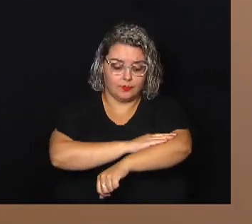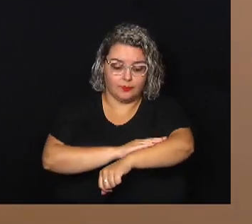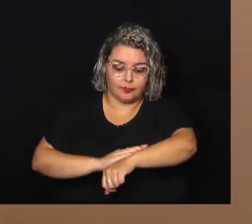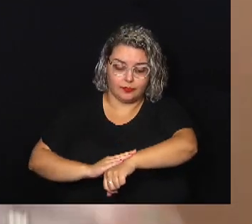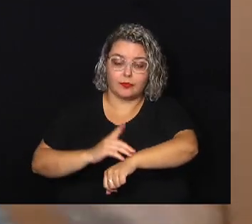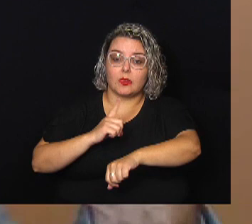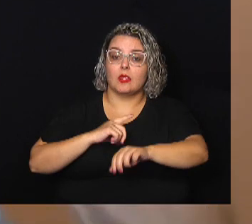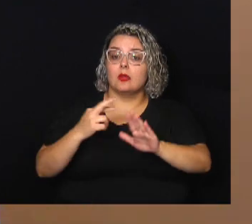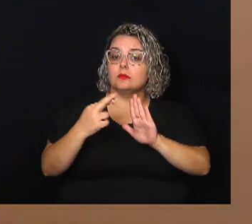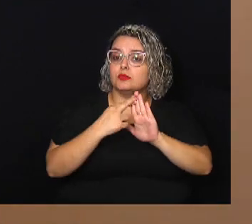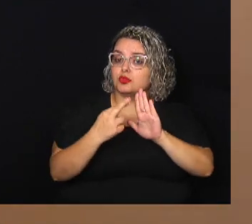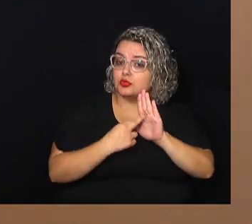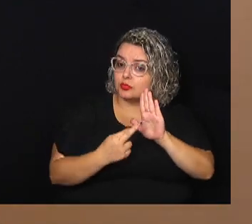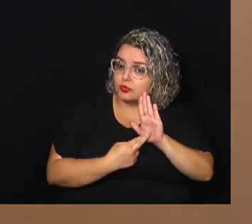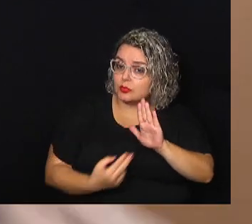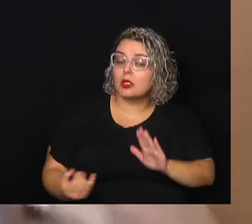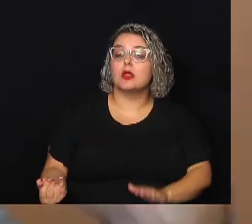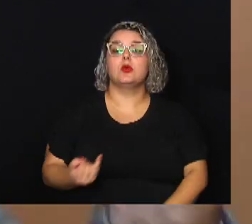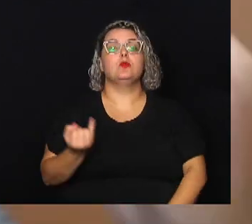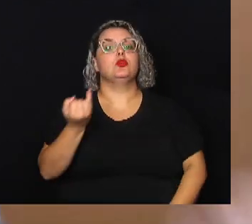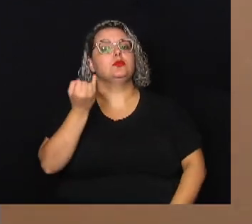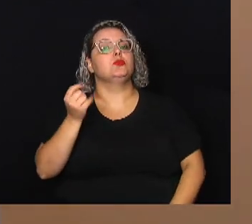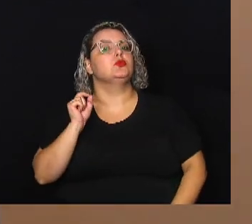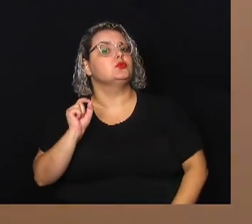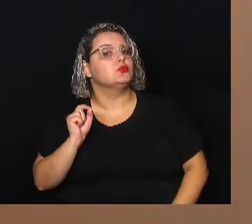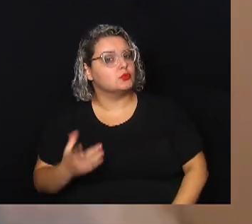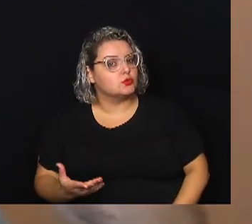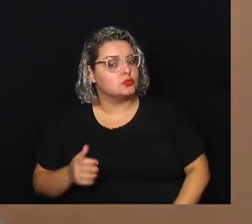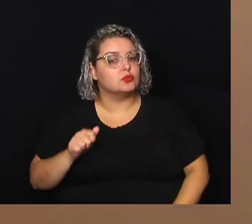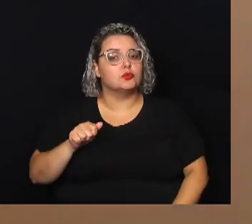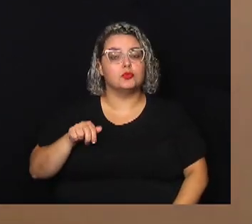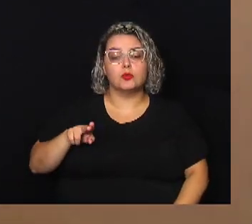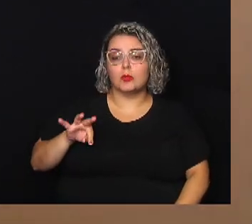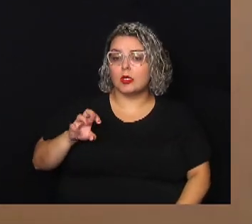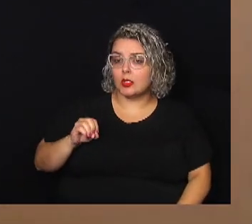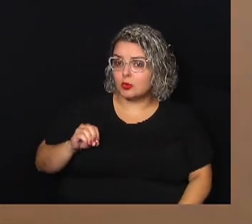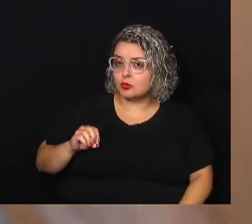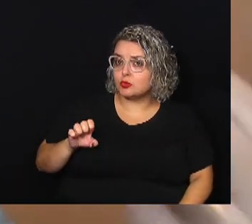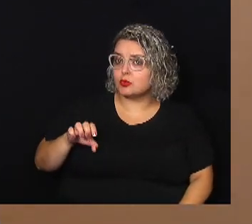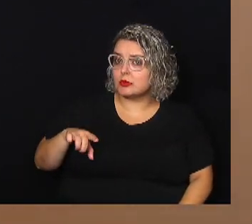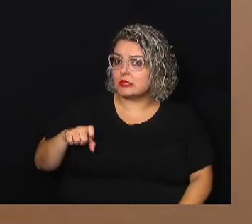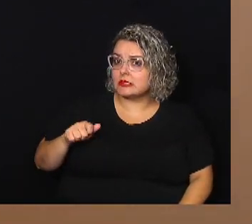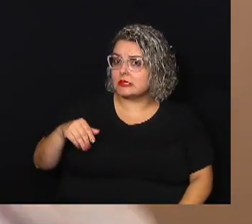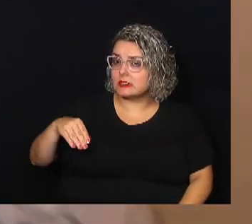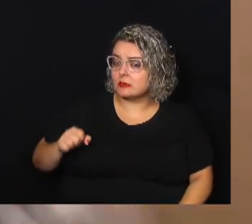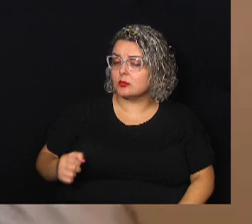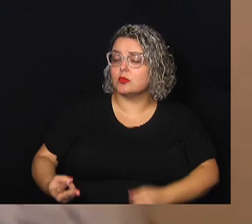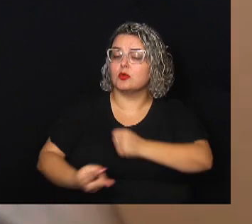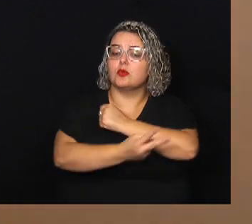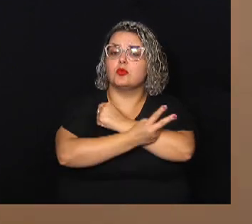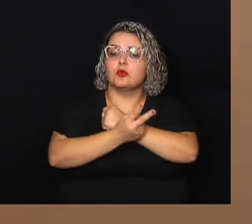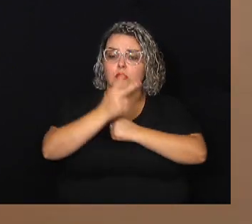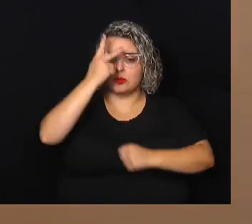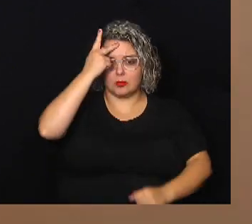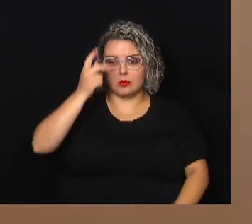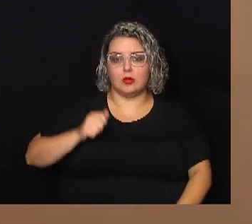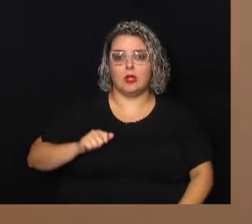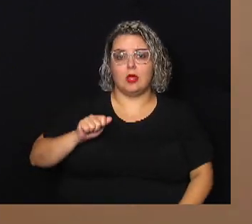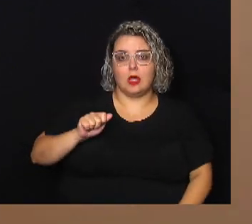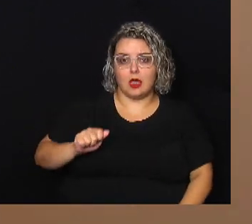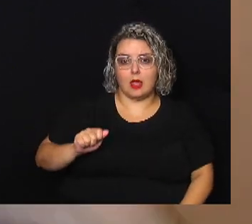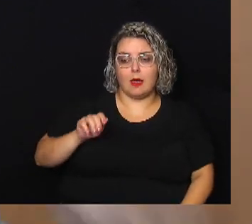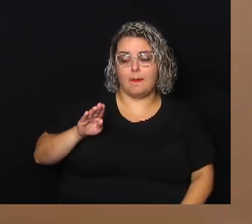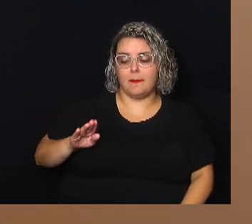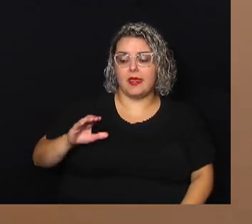regra muito importante para o autoexame, para o autocuidado. a gente chama de ABCDE